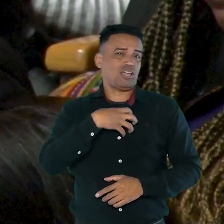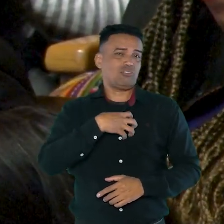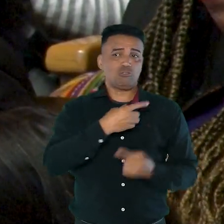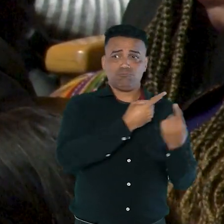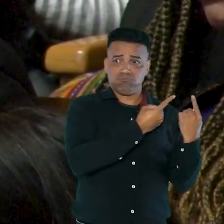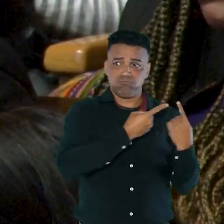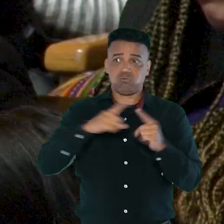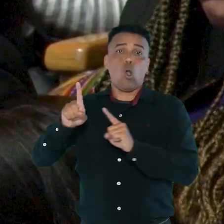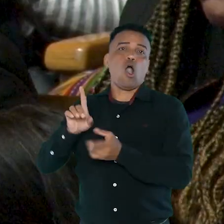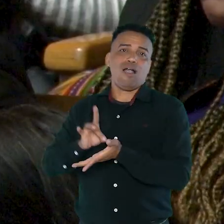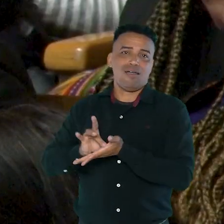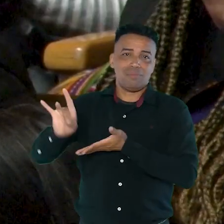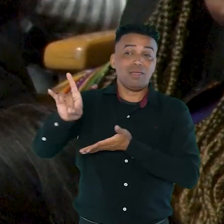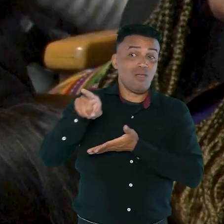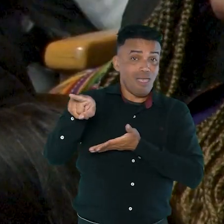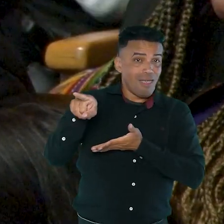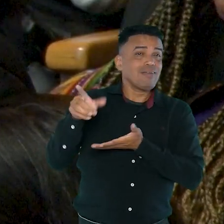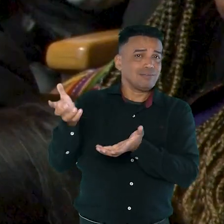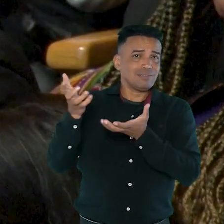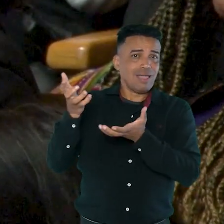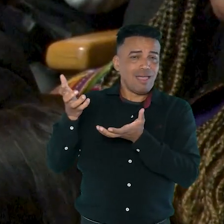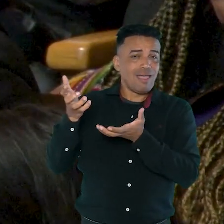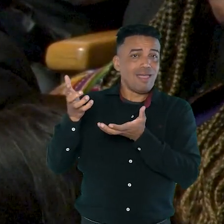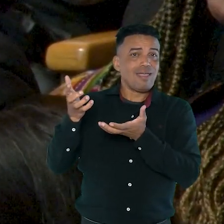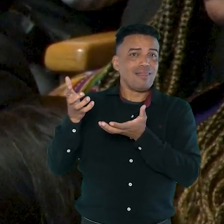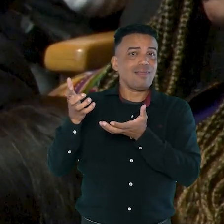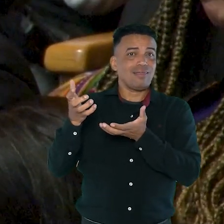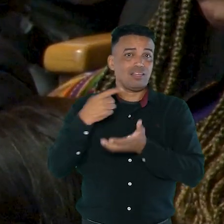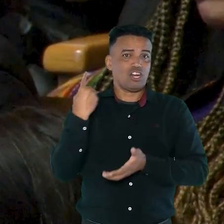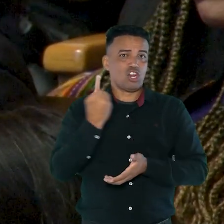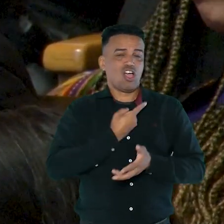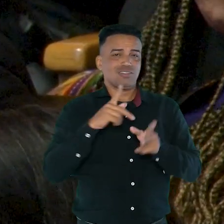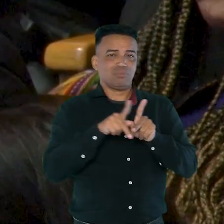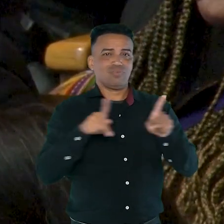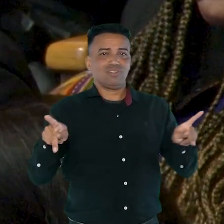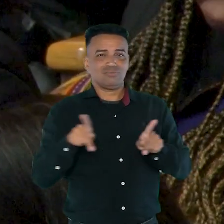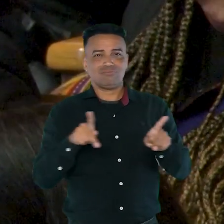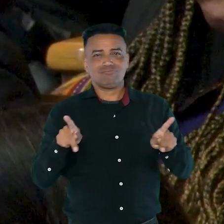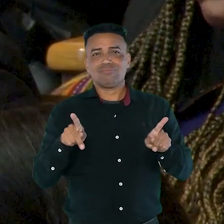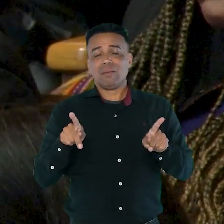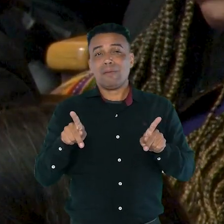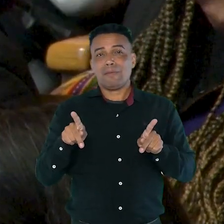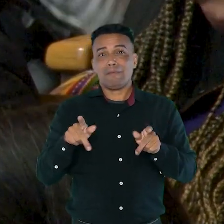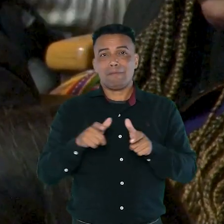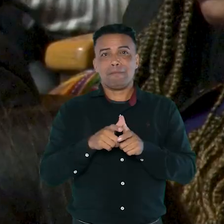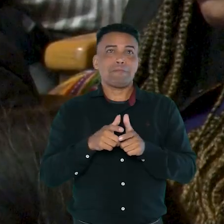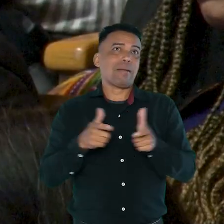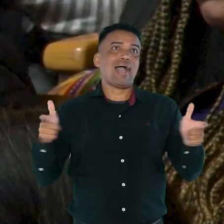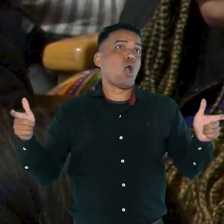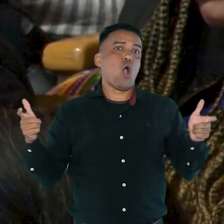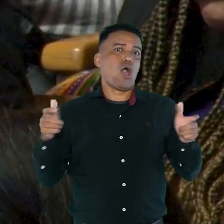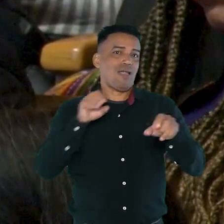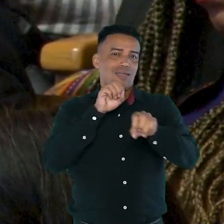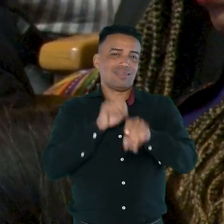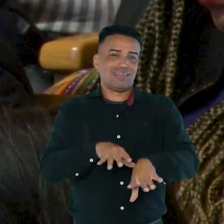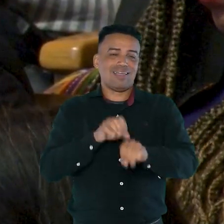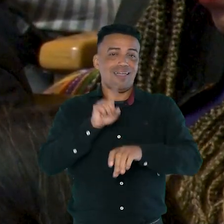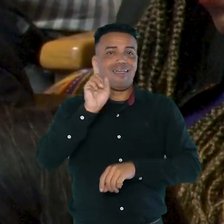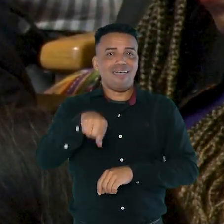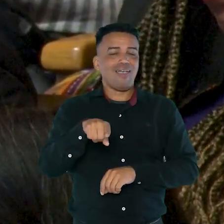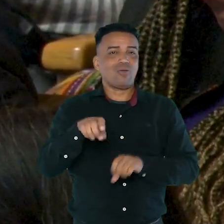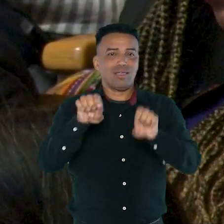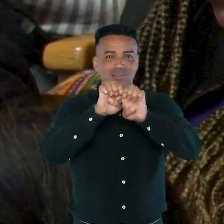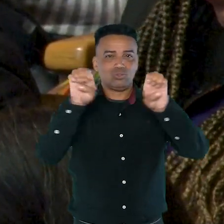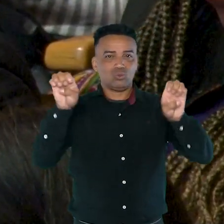atacar os inimigos. Porque o que eles querem, nós, professores, mais do que a educação, a questão